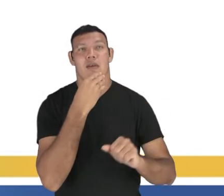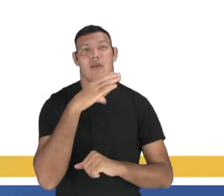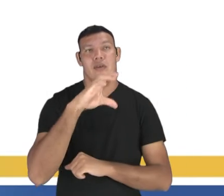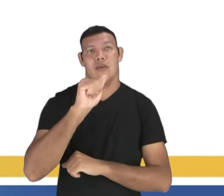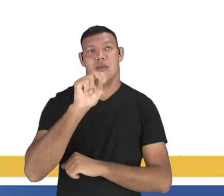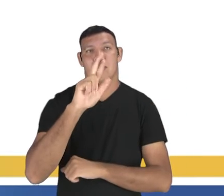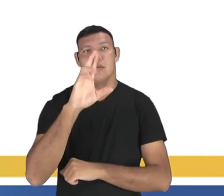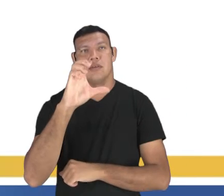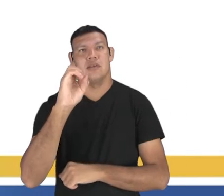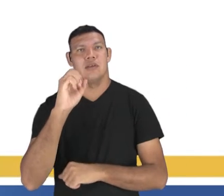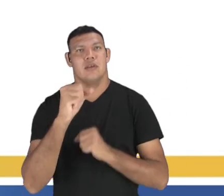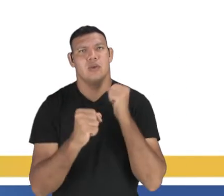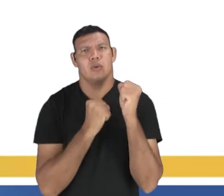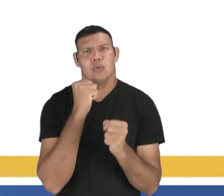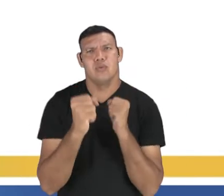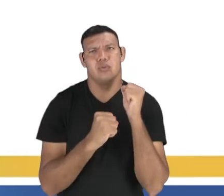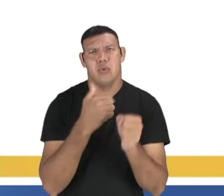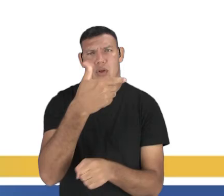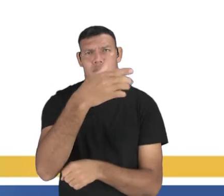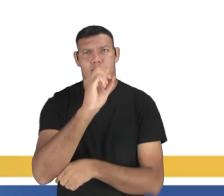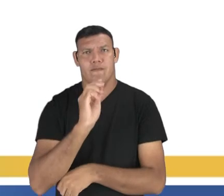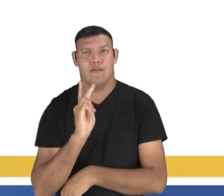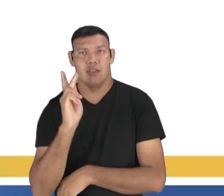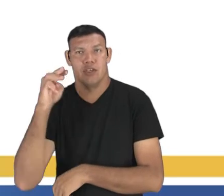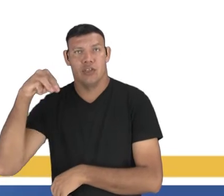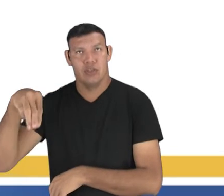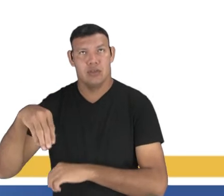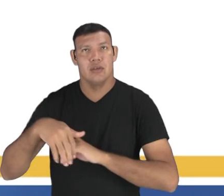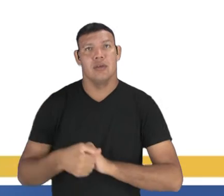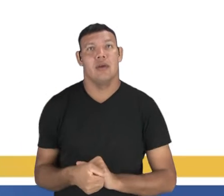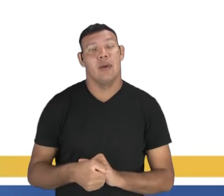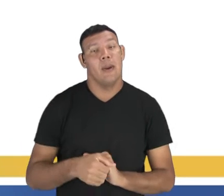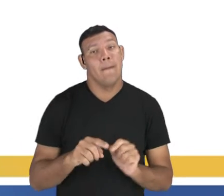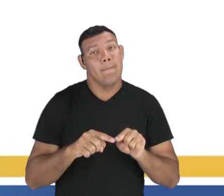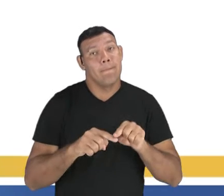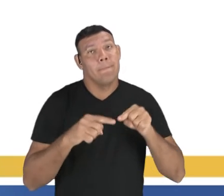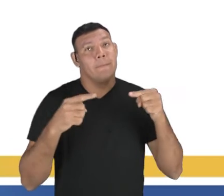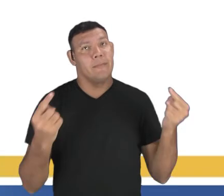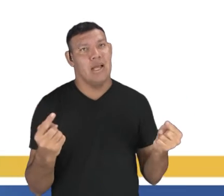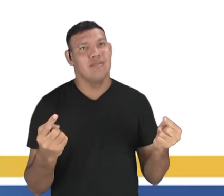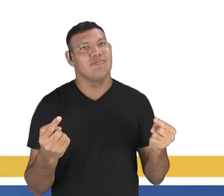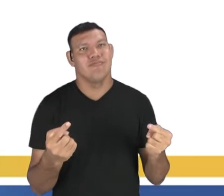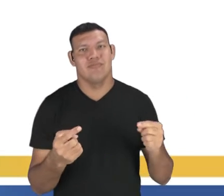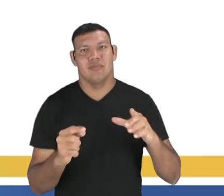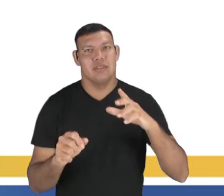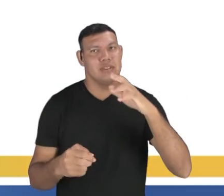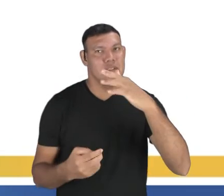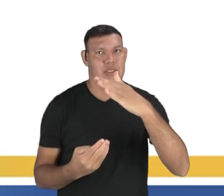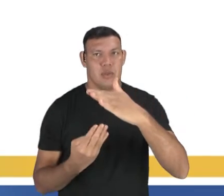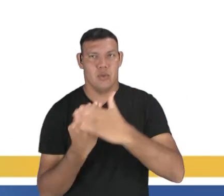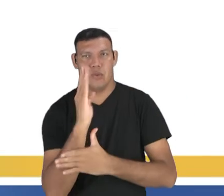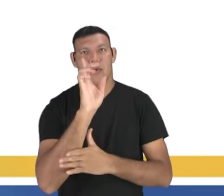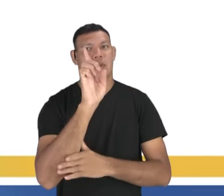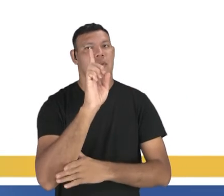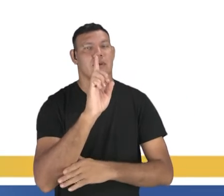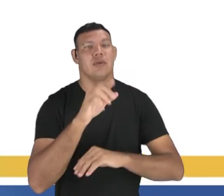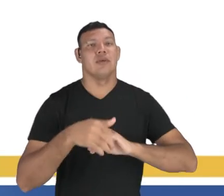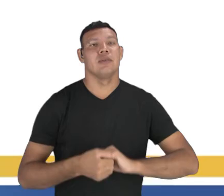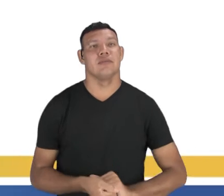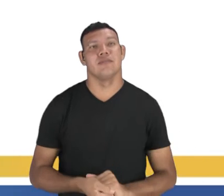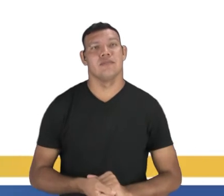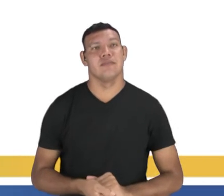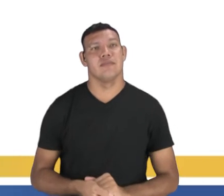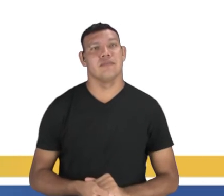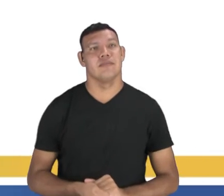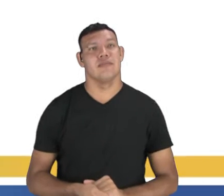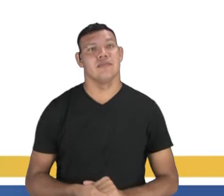quilômetros, mas não bateu o recorde. Qual é aí, faça aí você, o operador